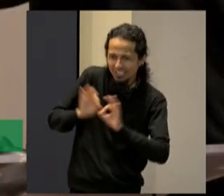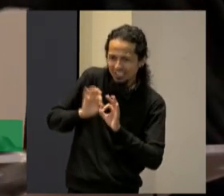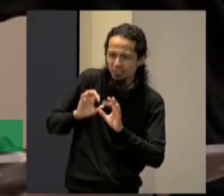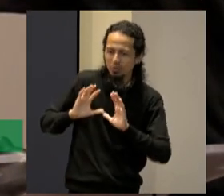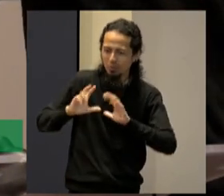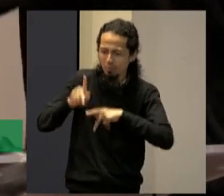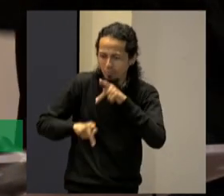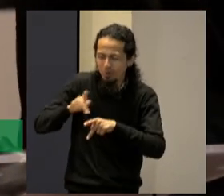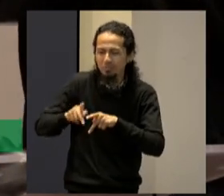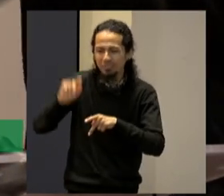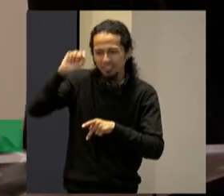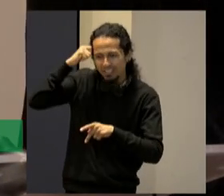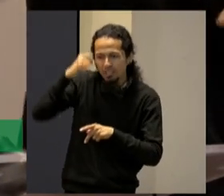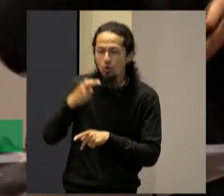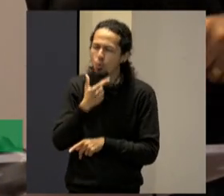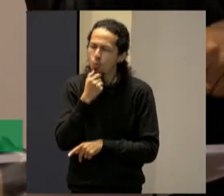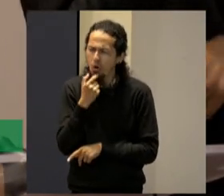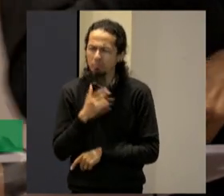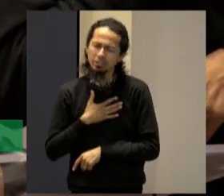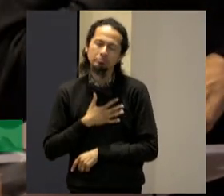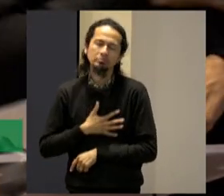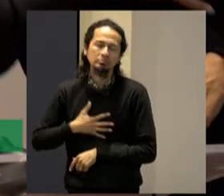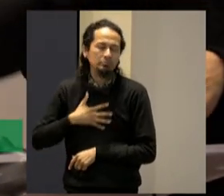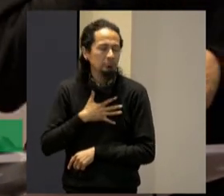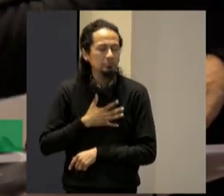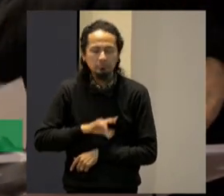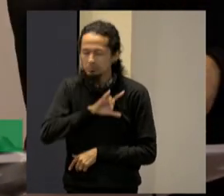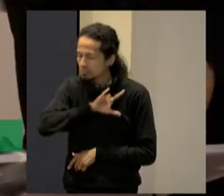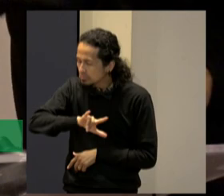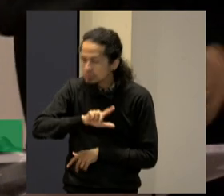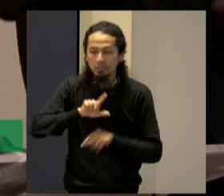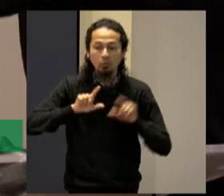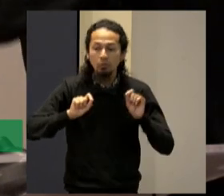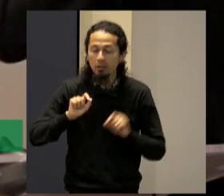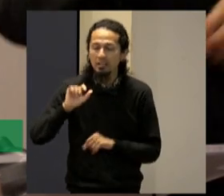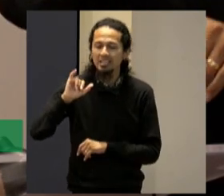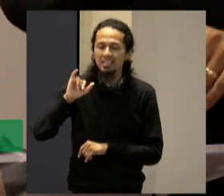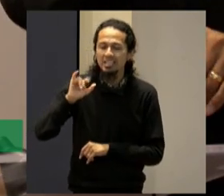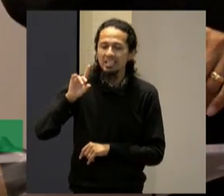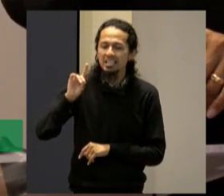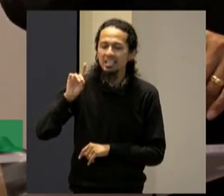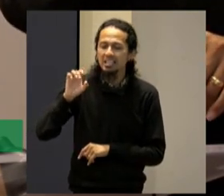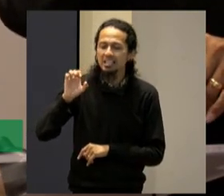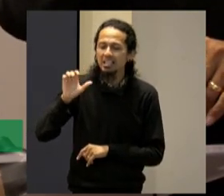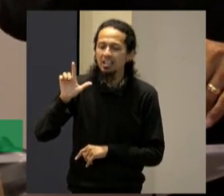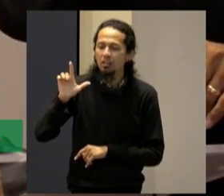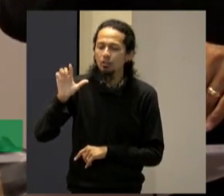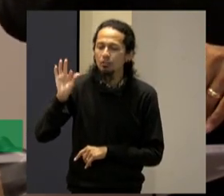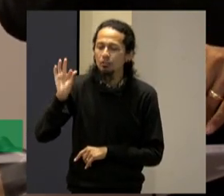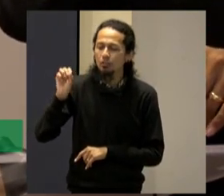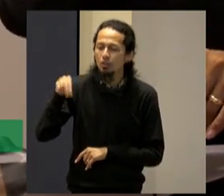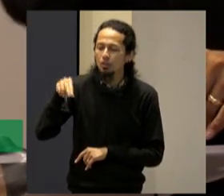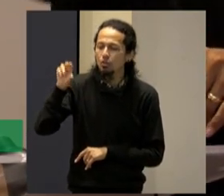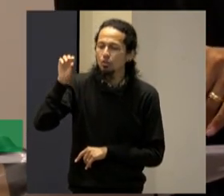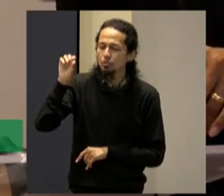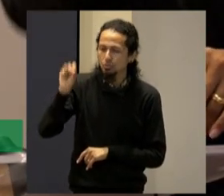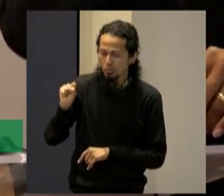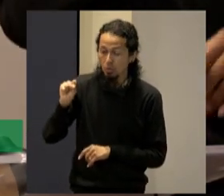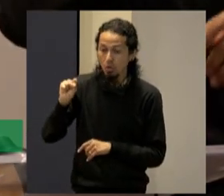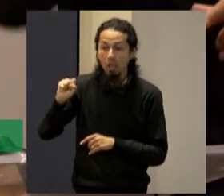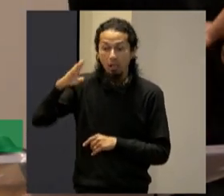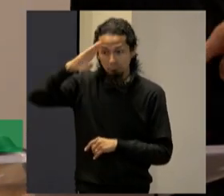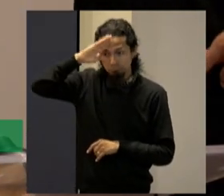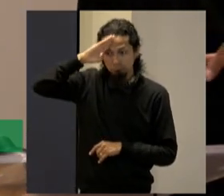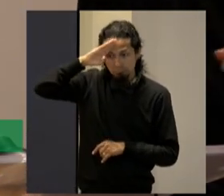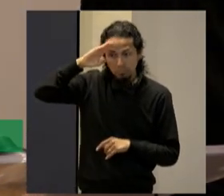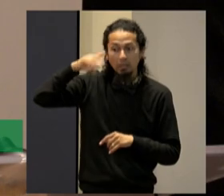apaixonada, que é Ildefonso Juvenal. Ildefonso Juvenal foi um major da Polícia Militar, o primeiro homem negro